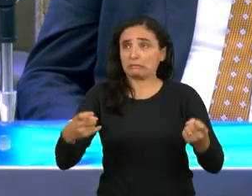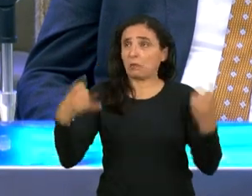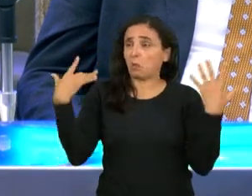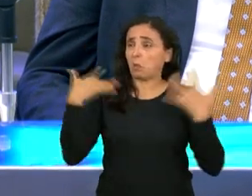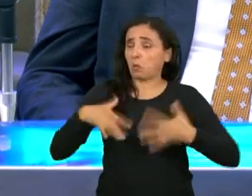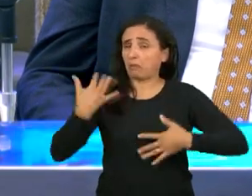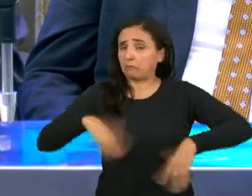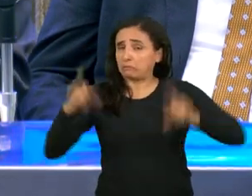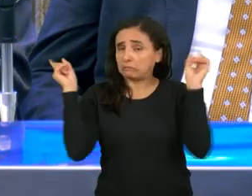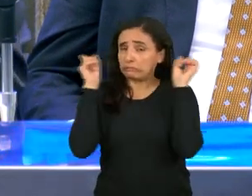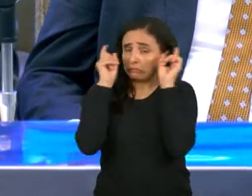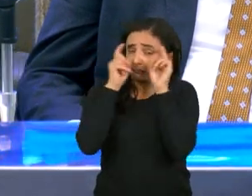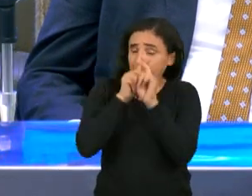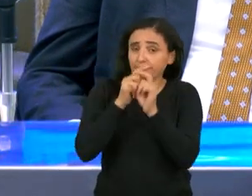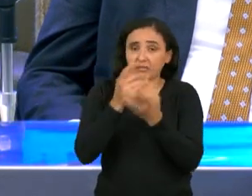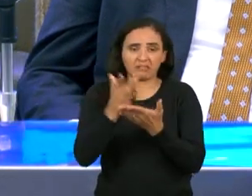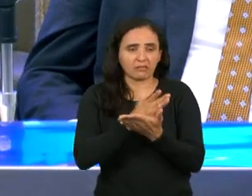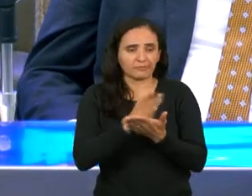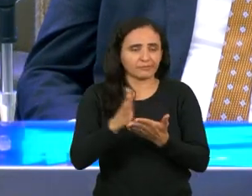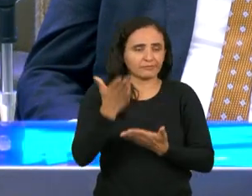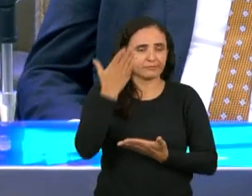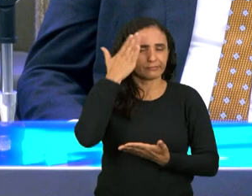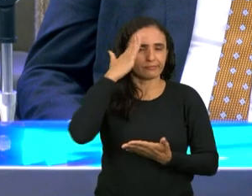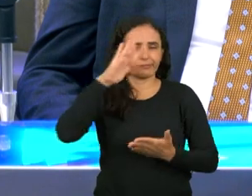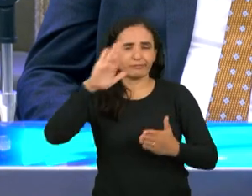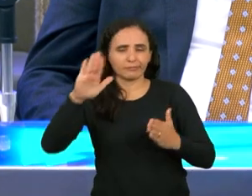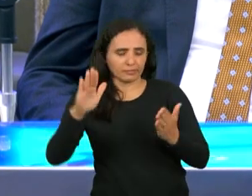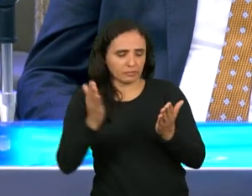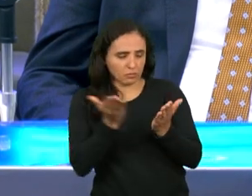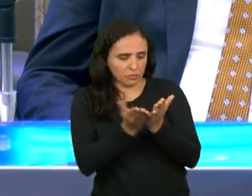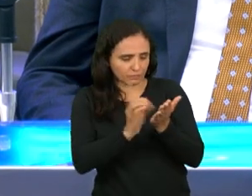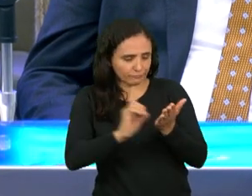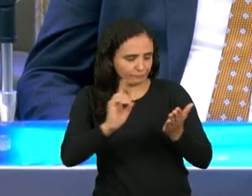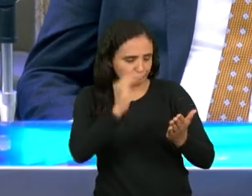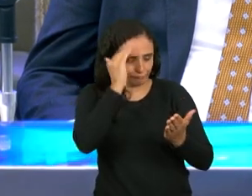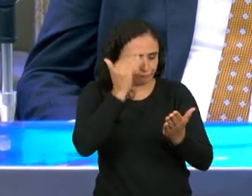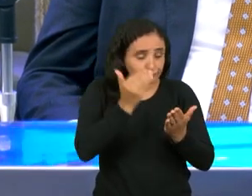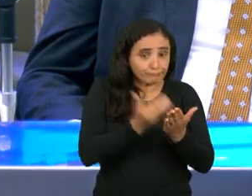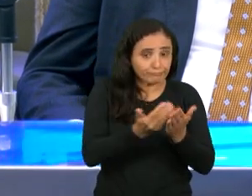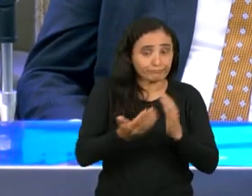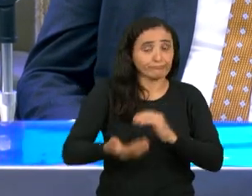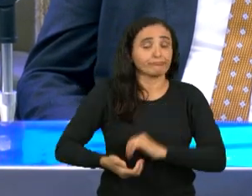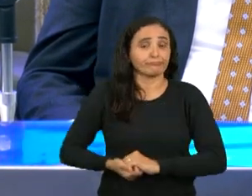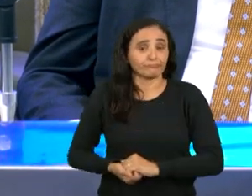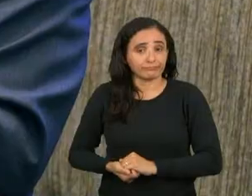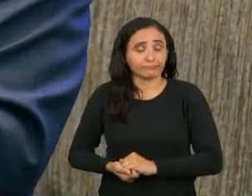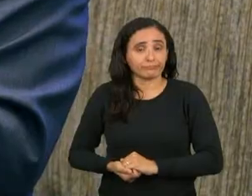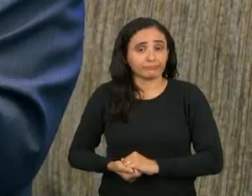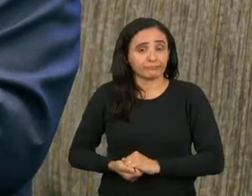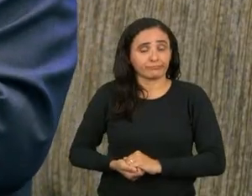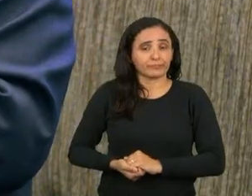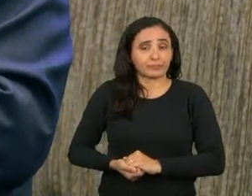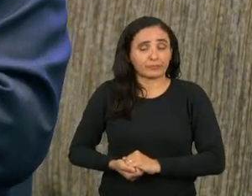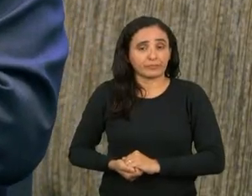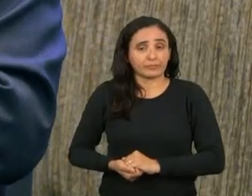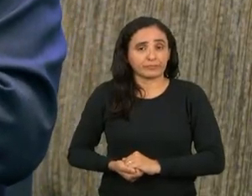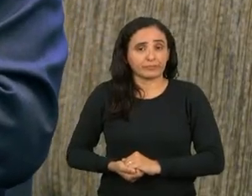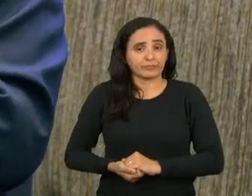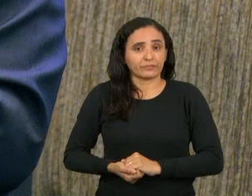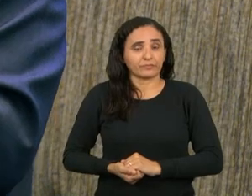para as pessoas que não entendem a palavra de Deus dizendo que o apóstolo afirma na palavra